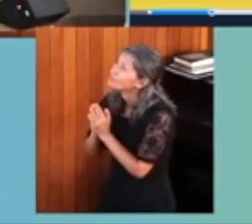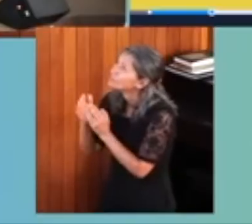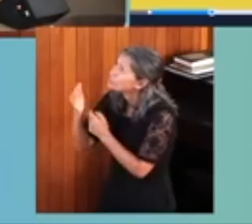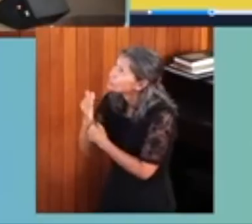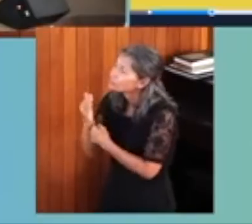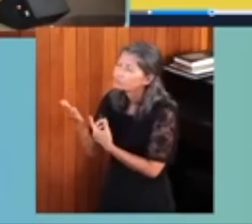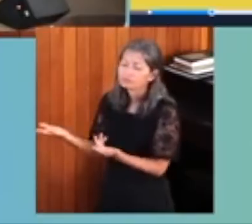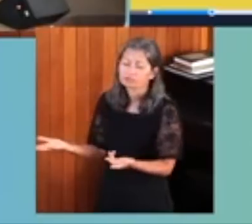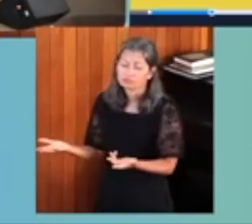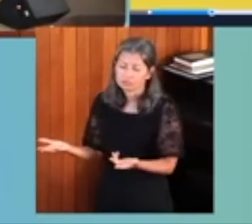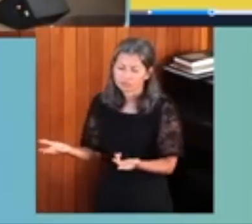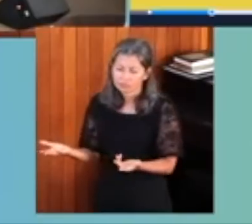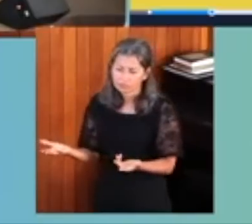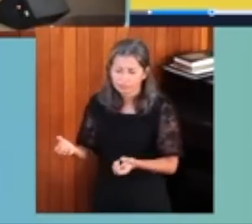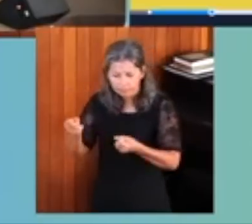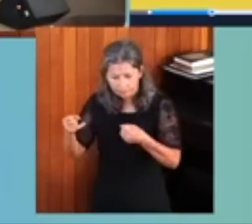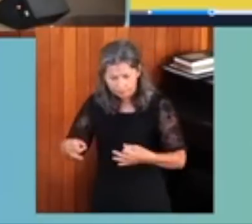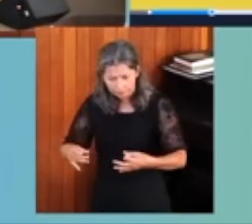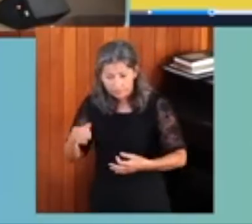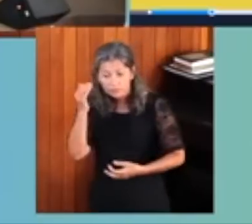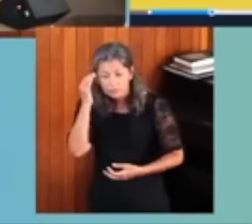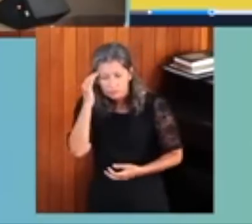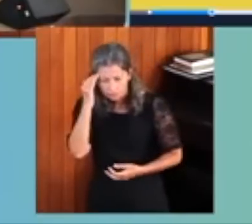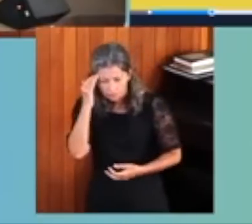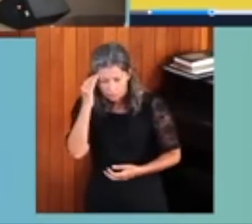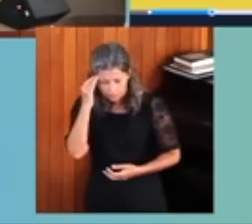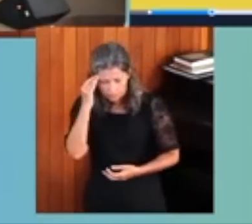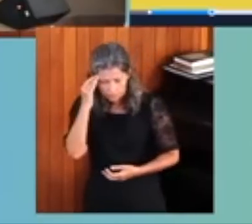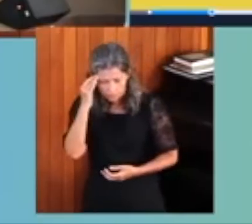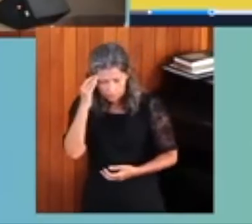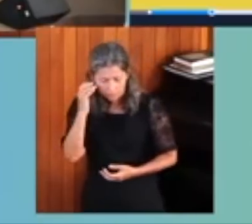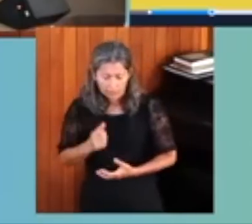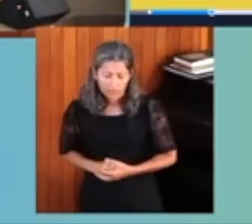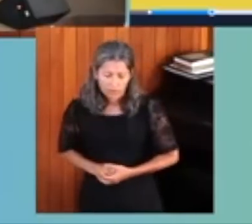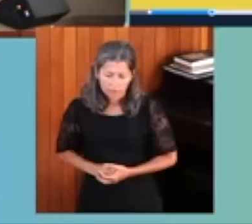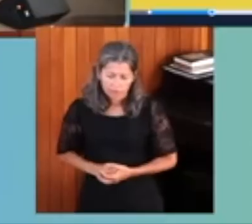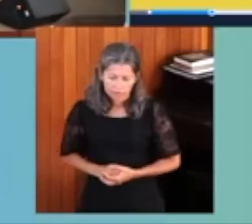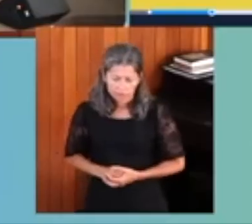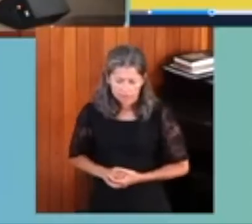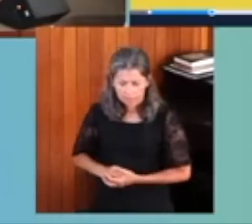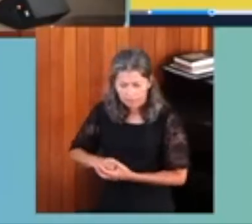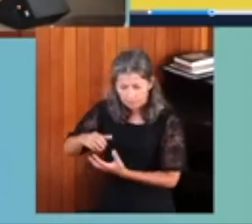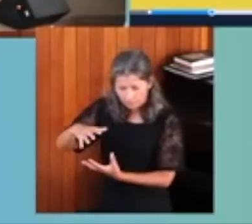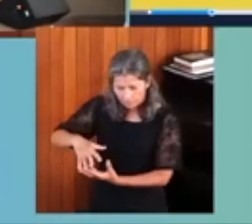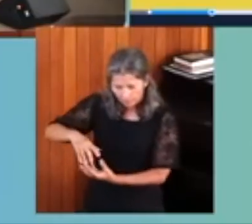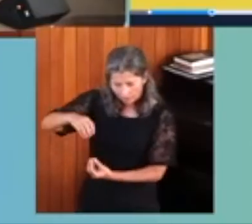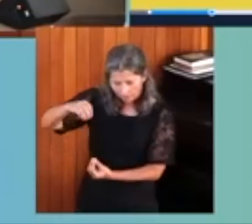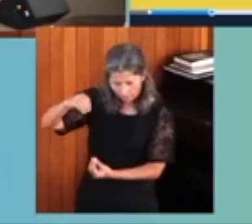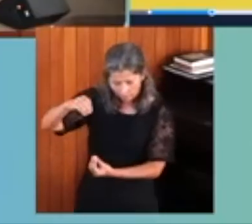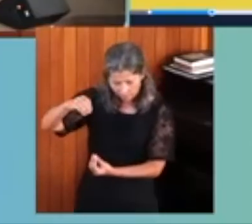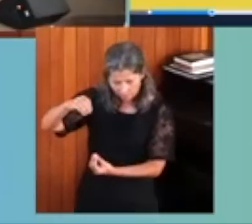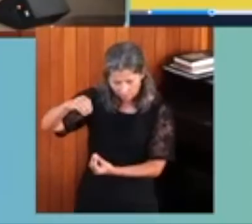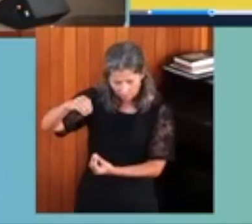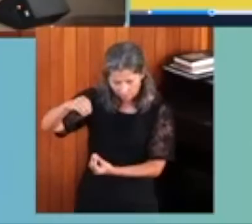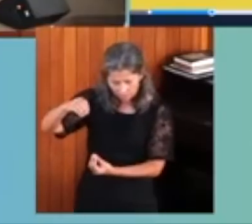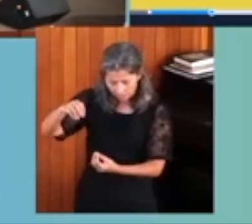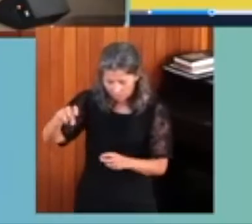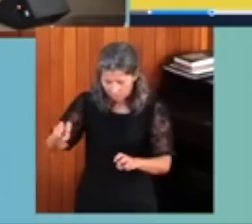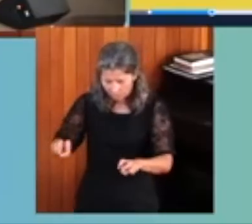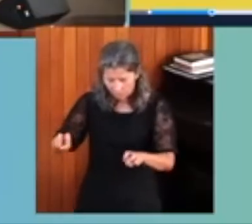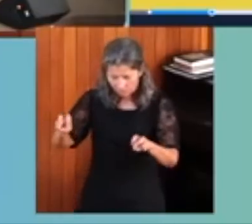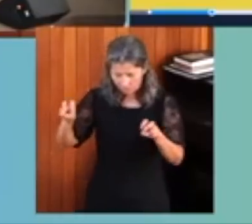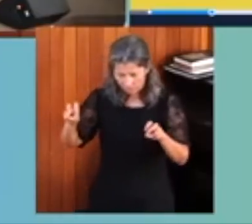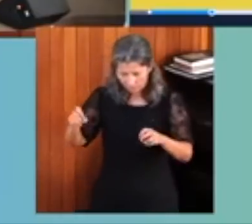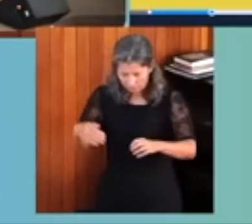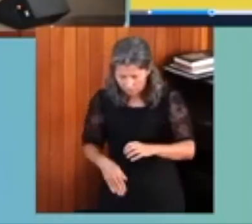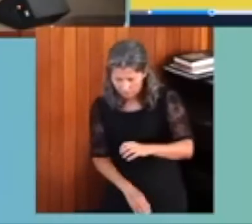aí. Mas pelo menos mantenha em mente o seguinte: almas debaixo do altar. Não